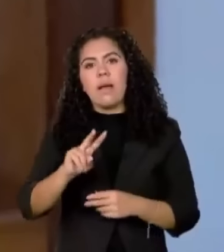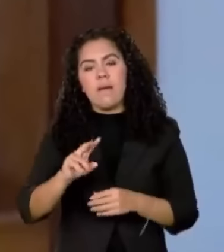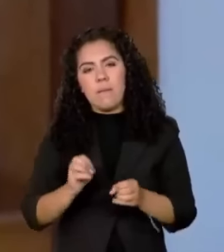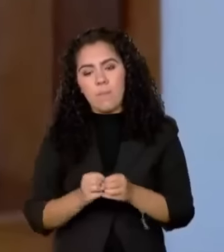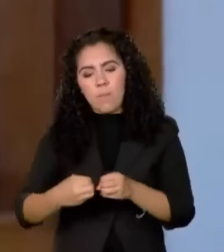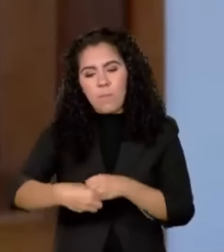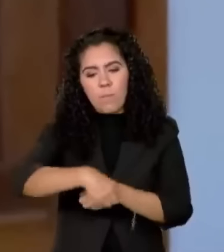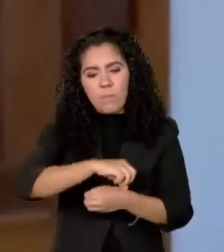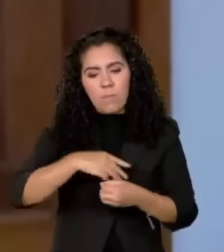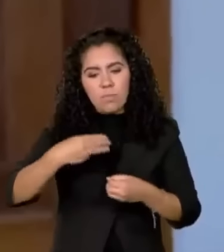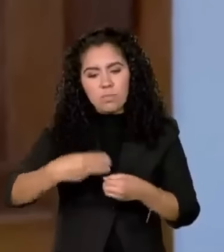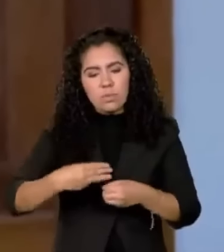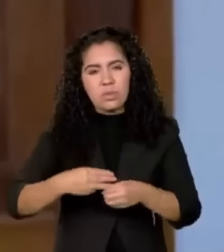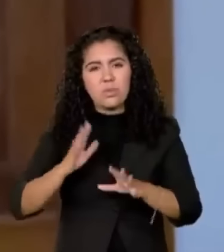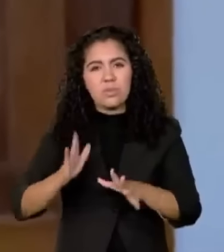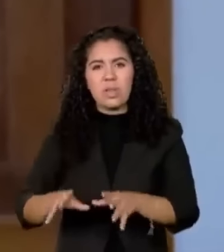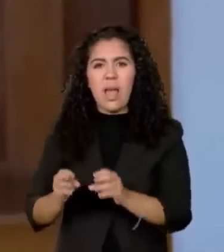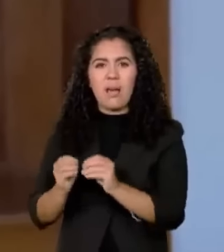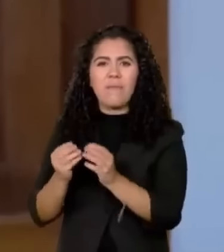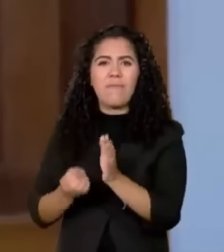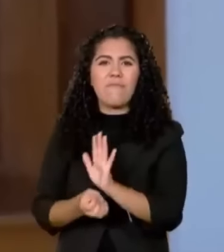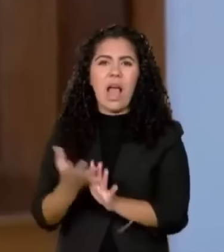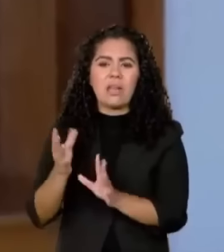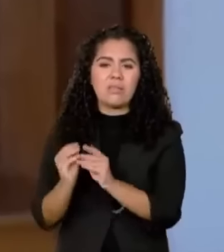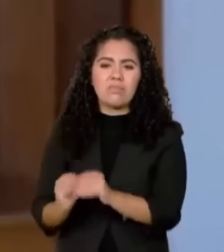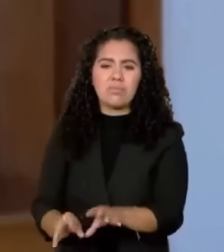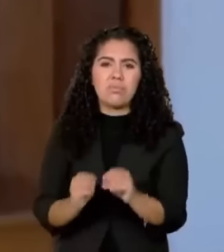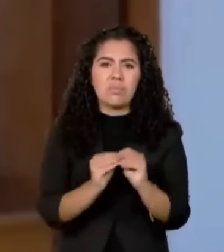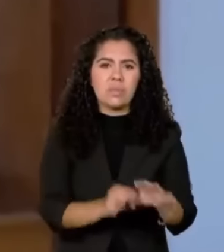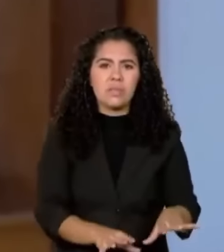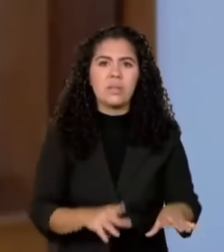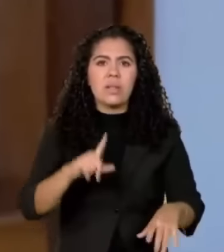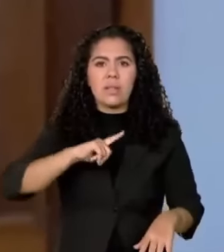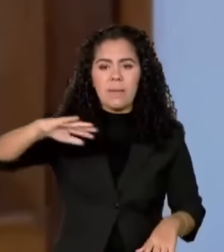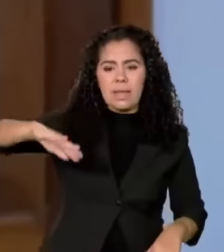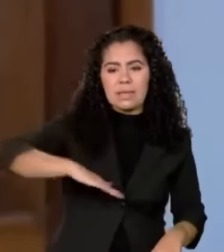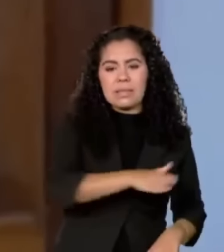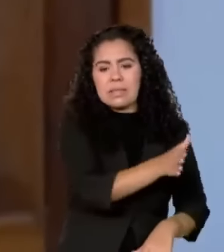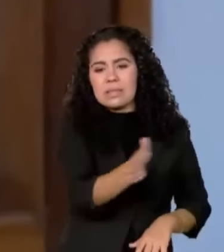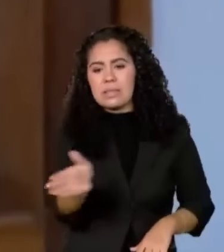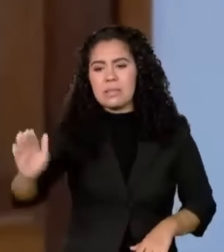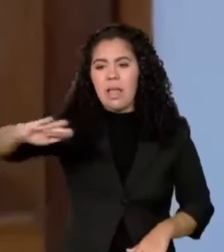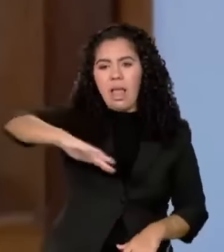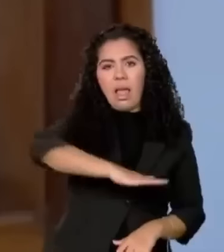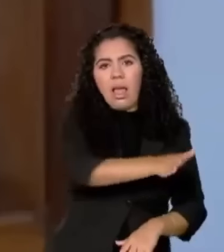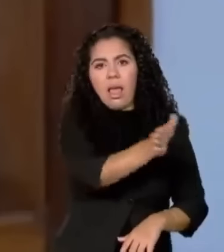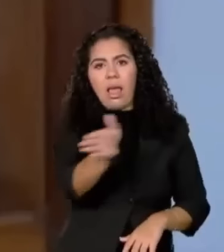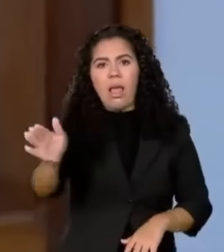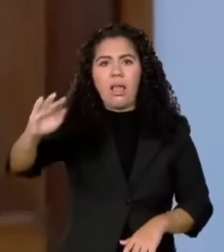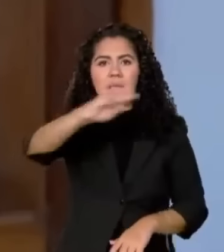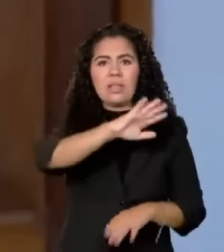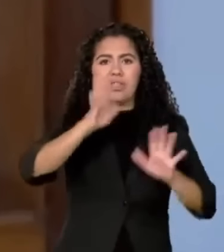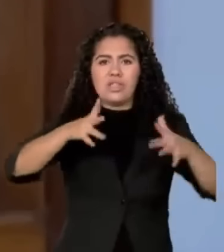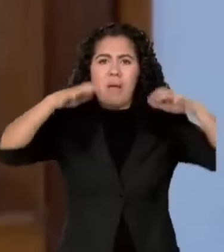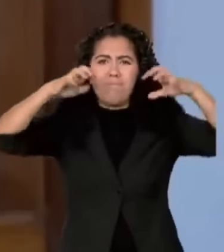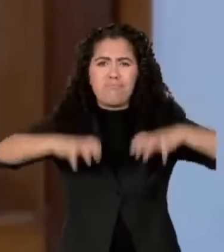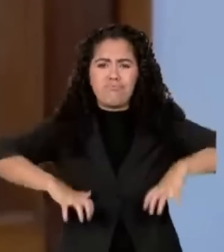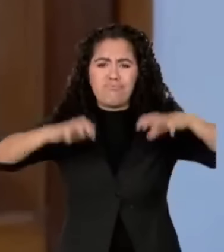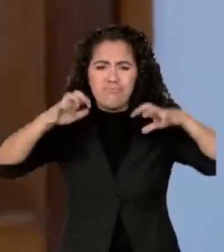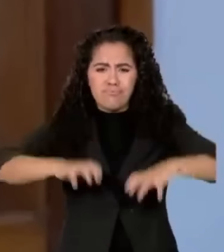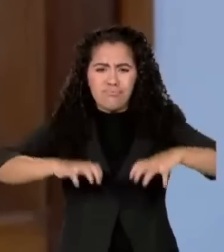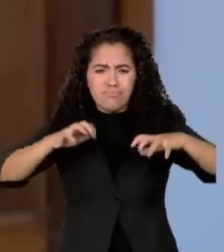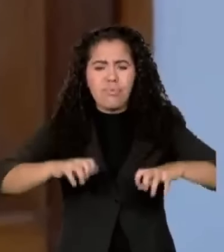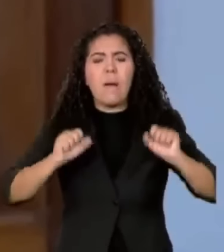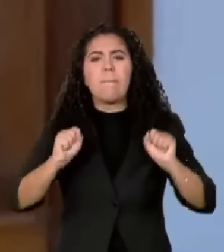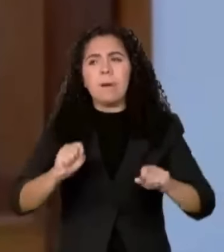o Vale do Caí já muito afetados, a Serra tem muita chuva nesse momento e vai ter muita chuva ainda ao longo do dia, e